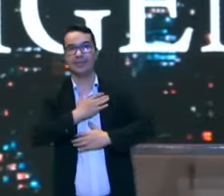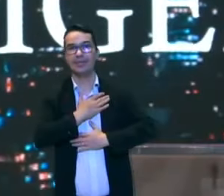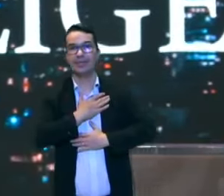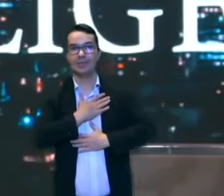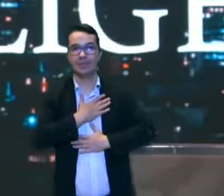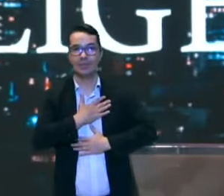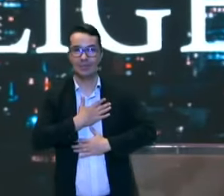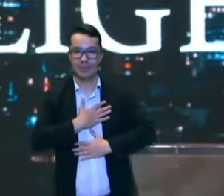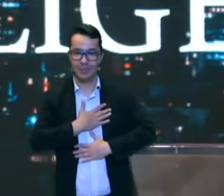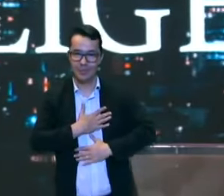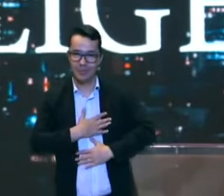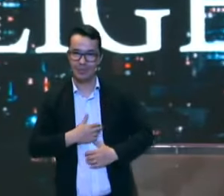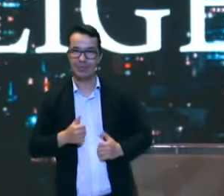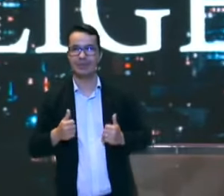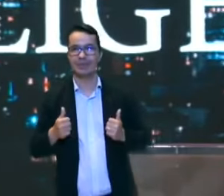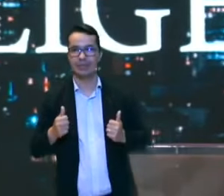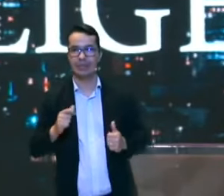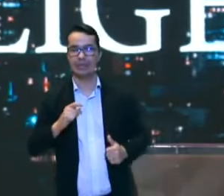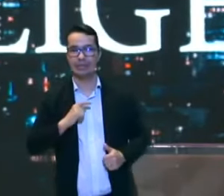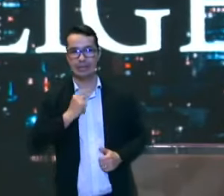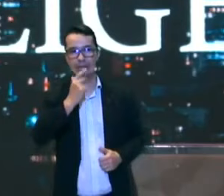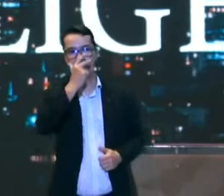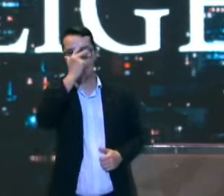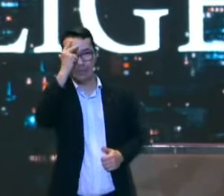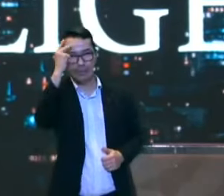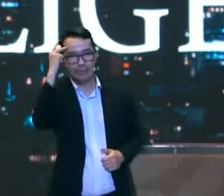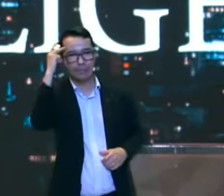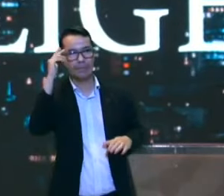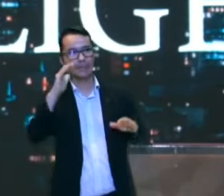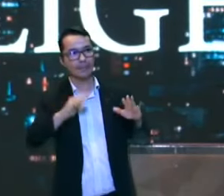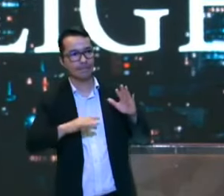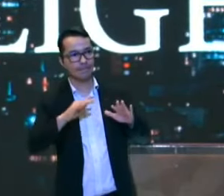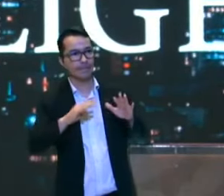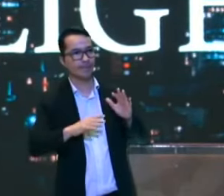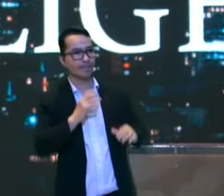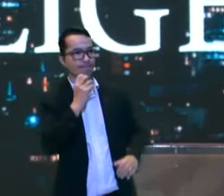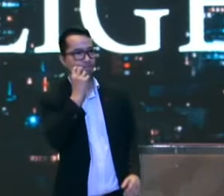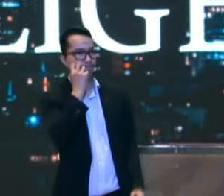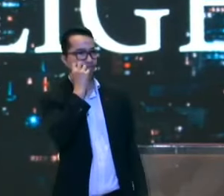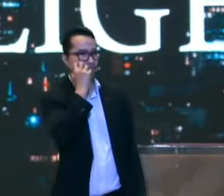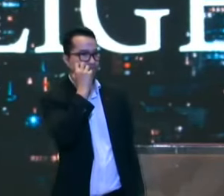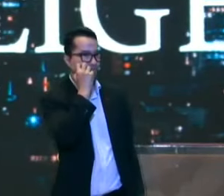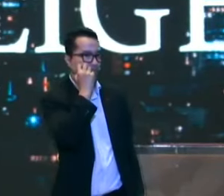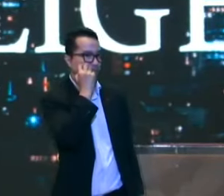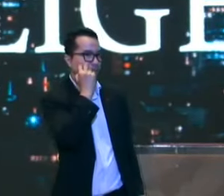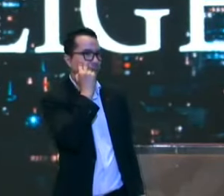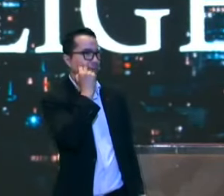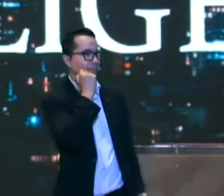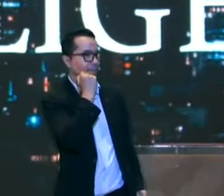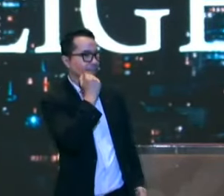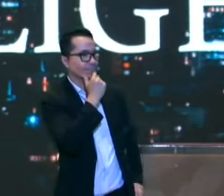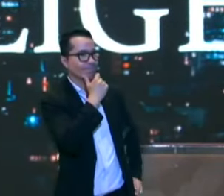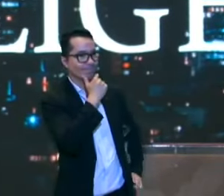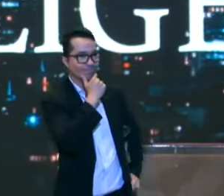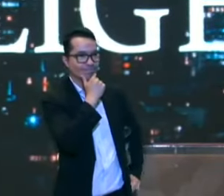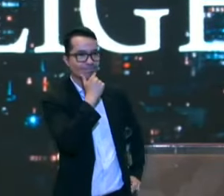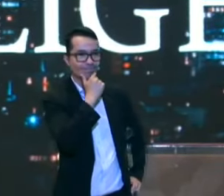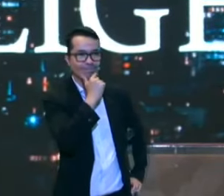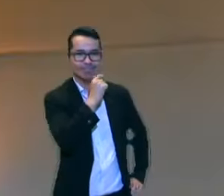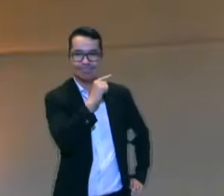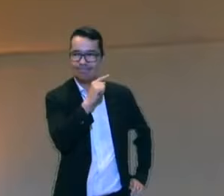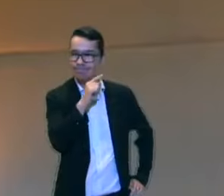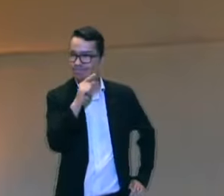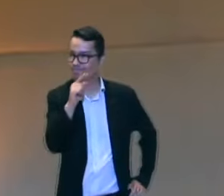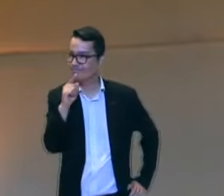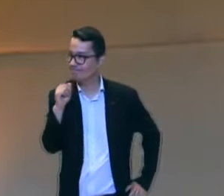Existem pessoas envenenadas nesse lugar. Eu já andei cambaleando, envenenado. E se eu contar as histórias do que fizeram